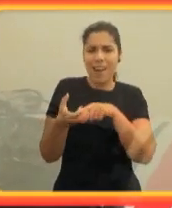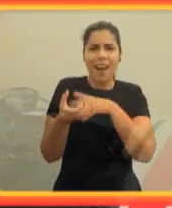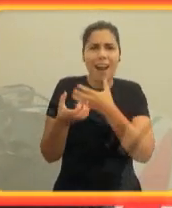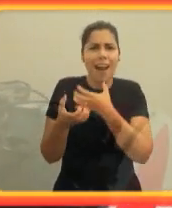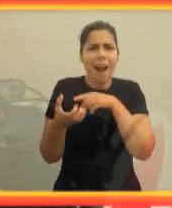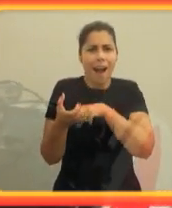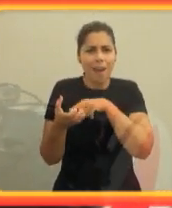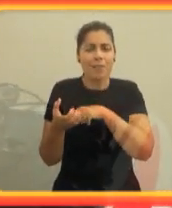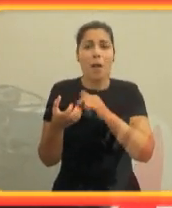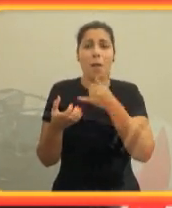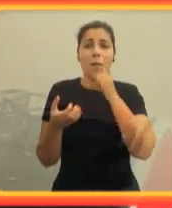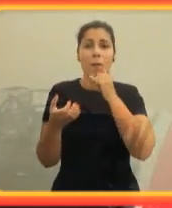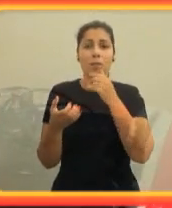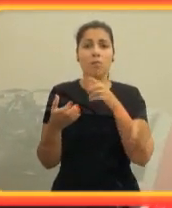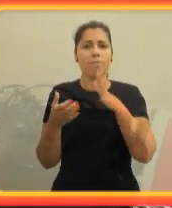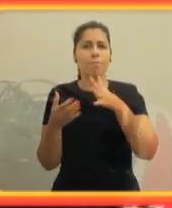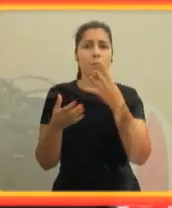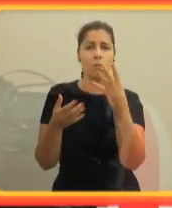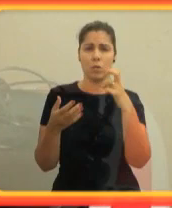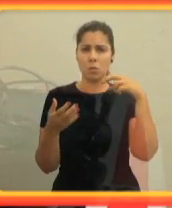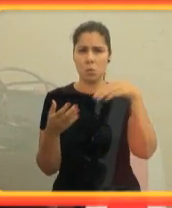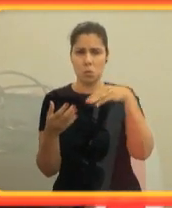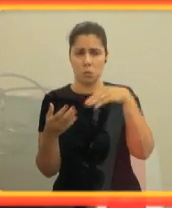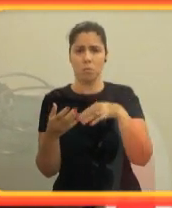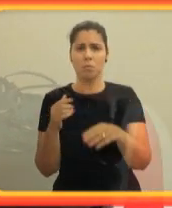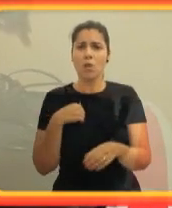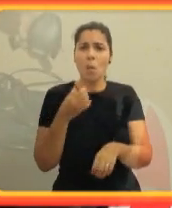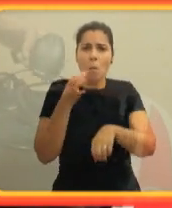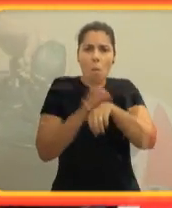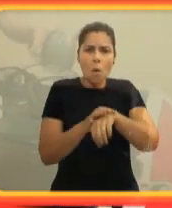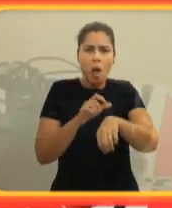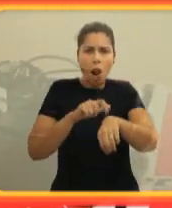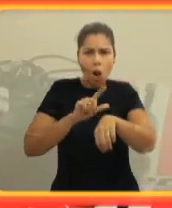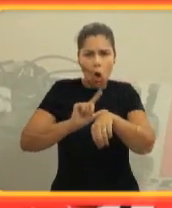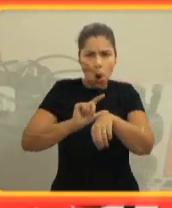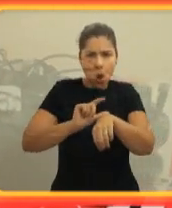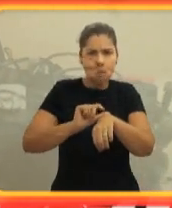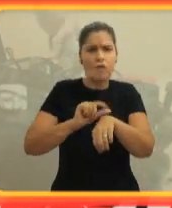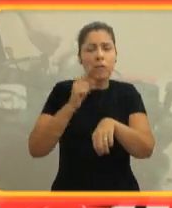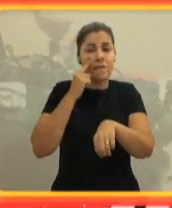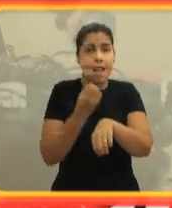Isto aqui é o carregador. A bateria dura uns 45 minutos.